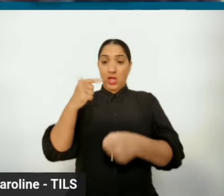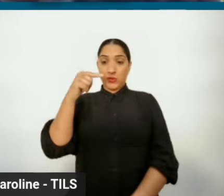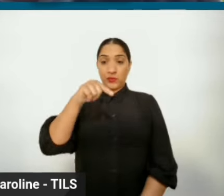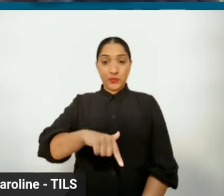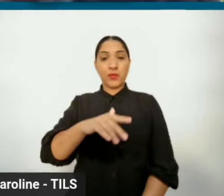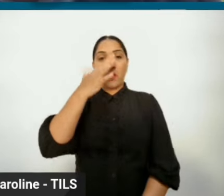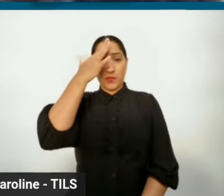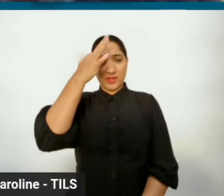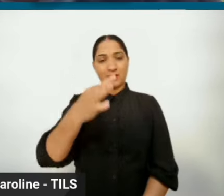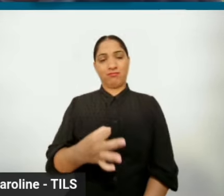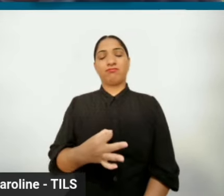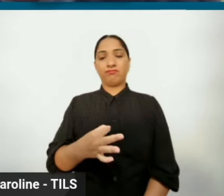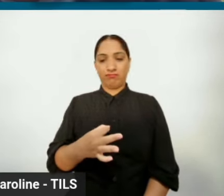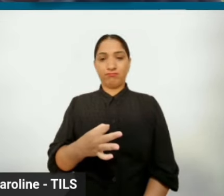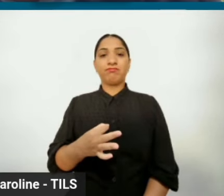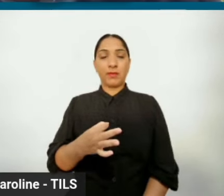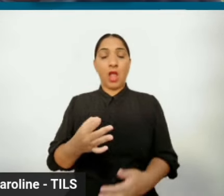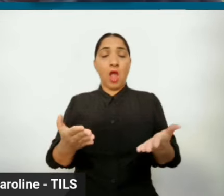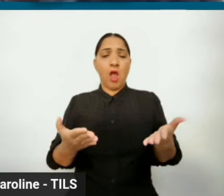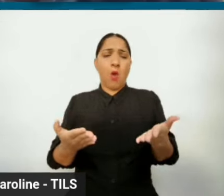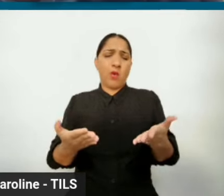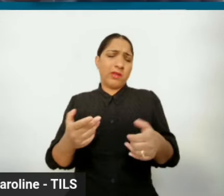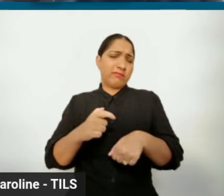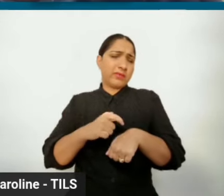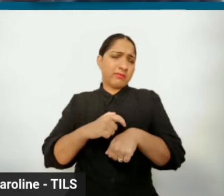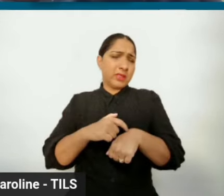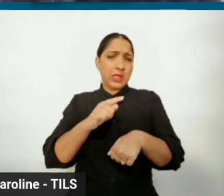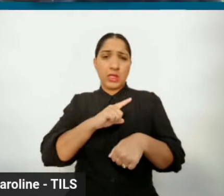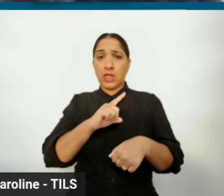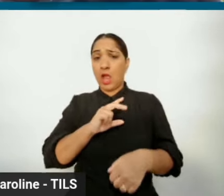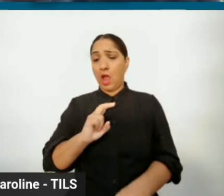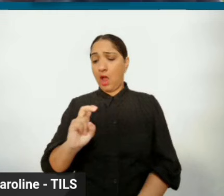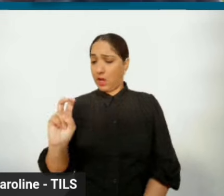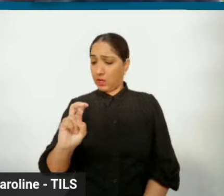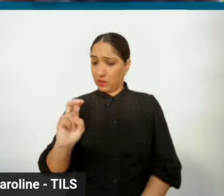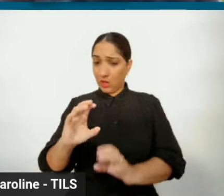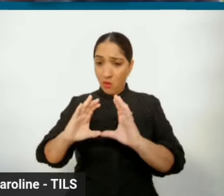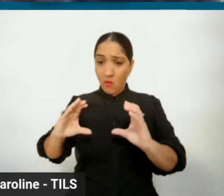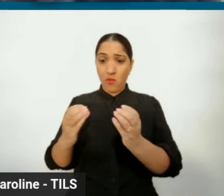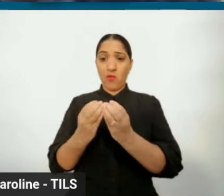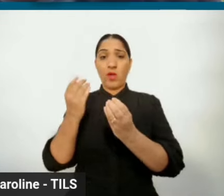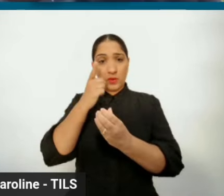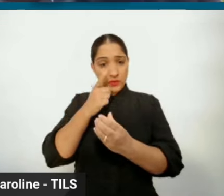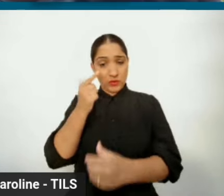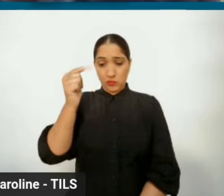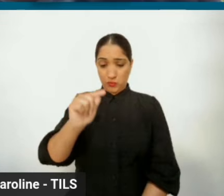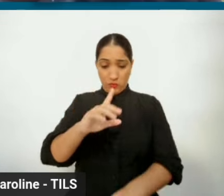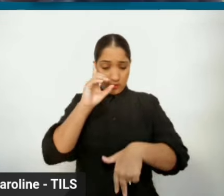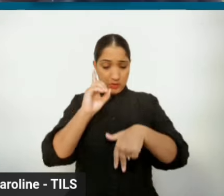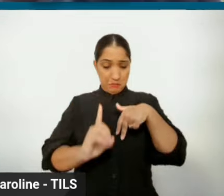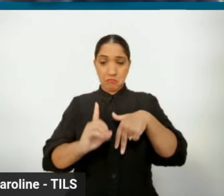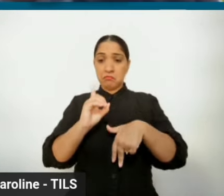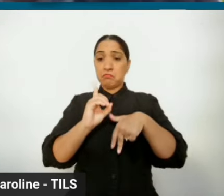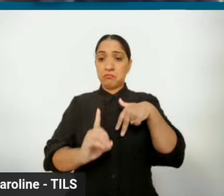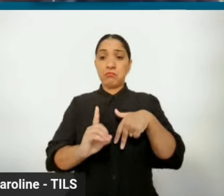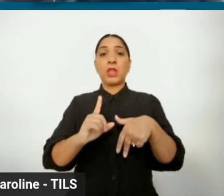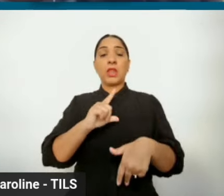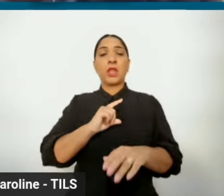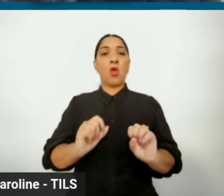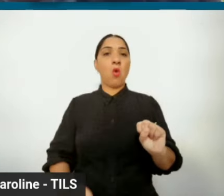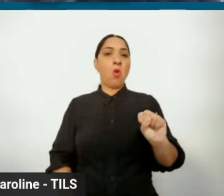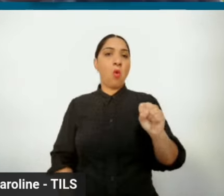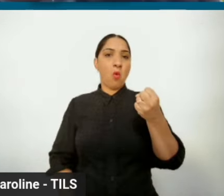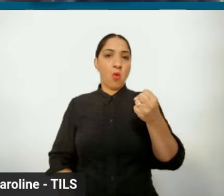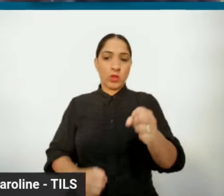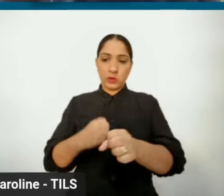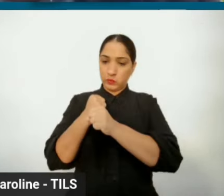certeza, principalmente agora, depois da realização da 5ª Conferência Nacional dos Direitos da Pessoa com Deficiência. Há 8 anos também não